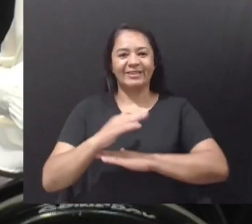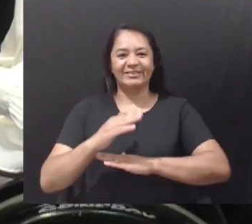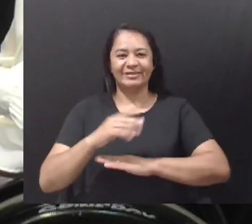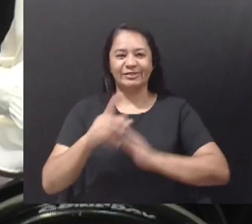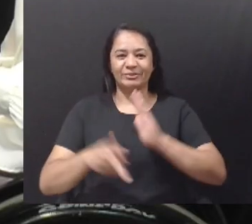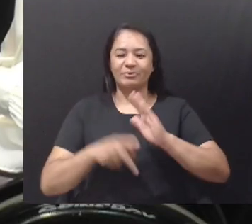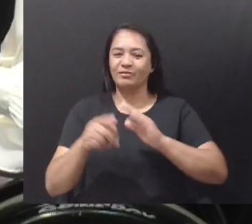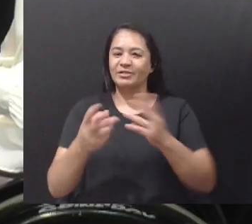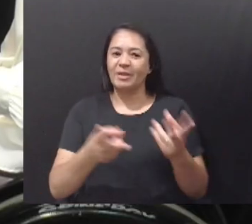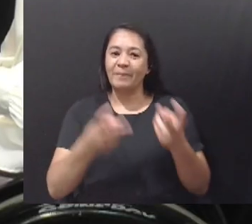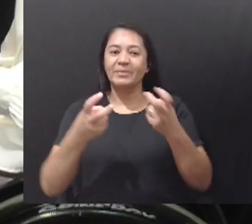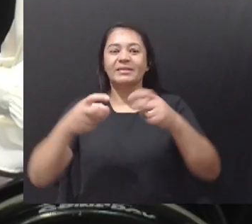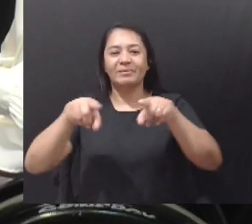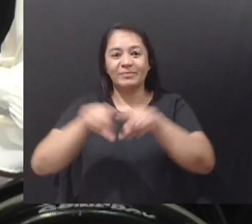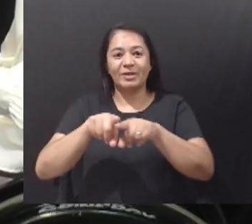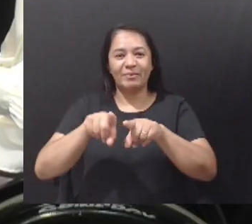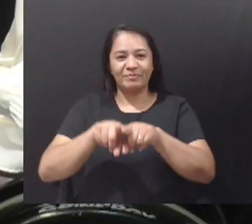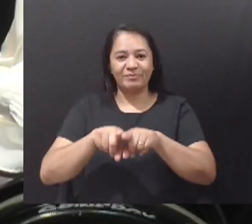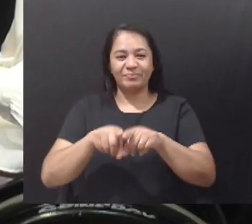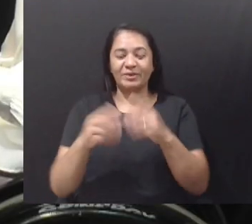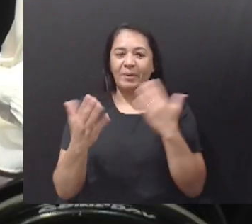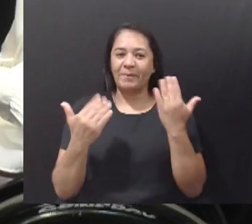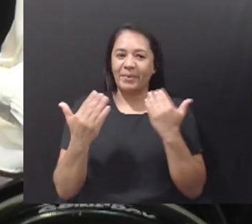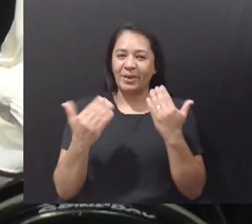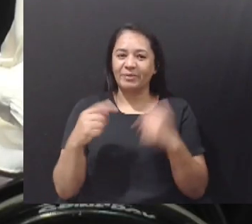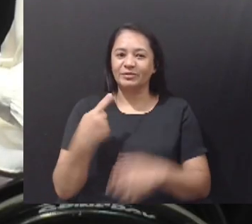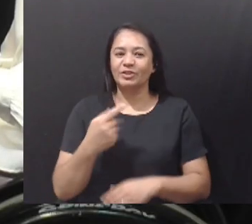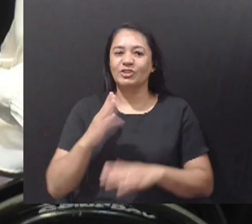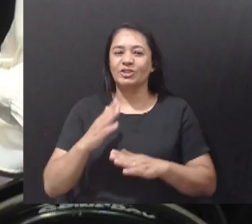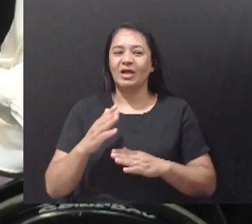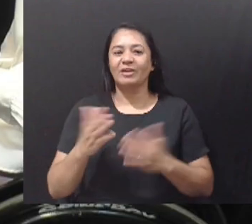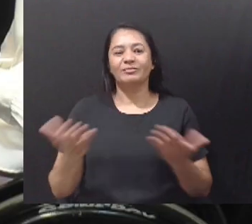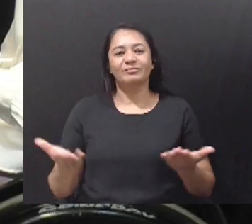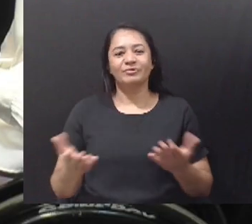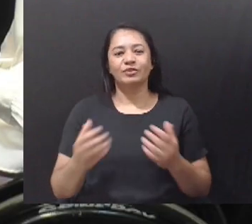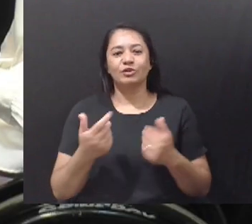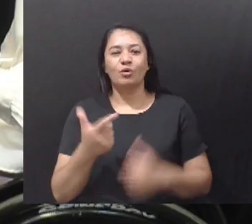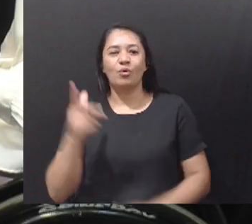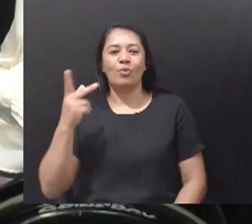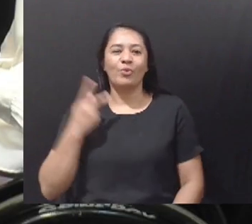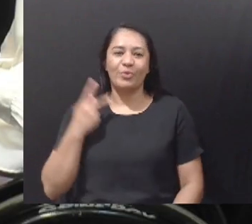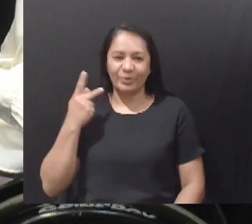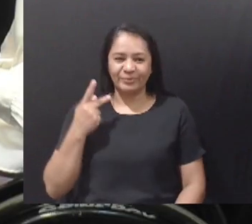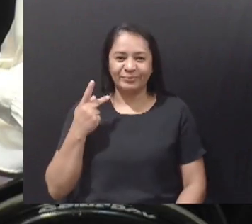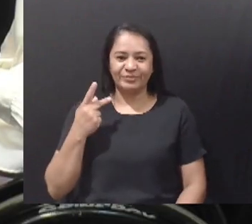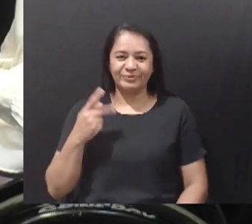também lá o bate-papo que nós já fazemos aqui com os parlamentares